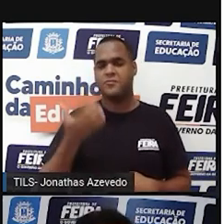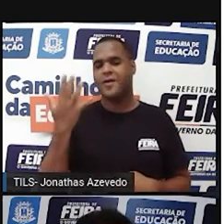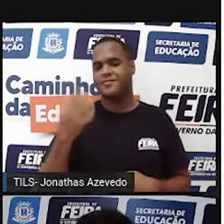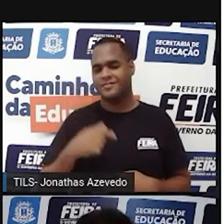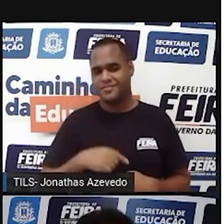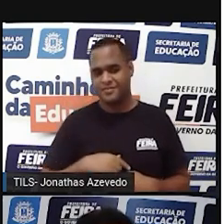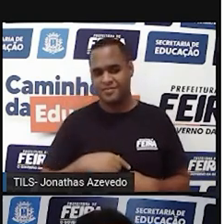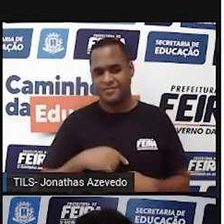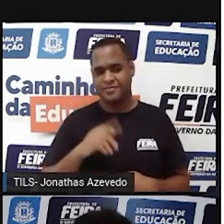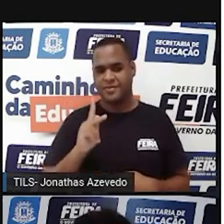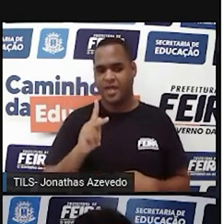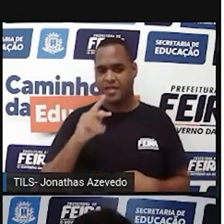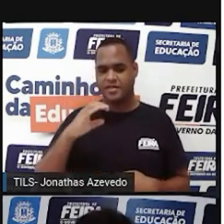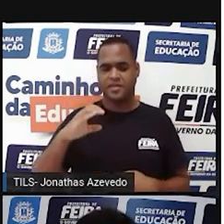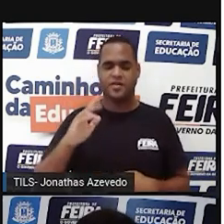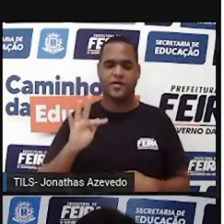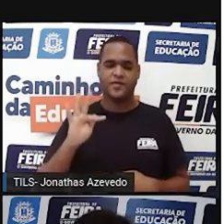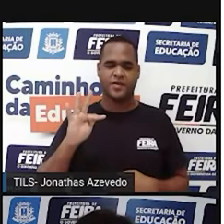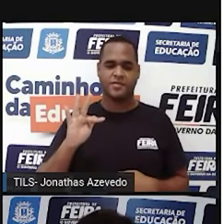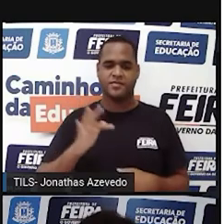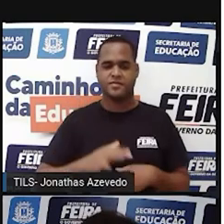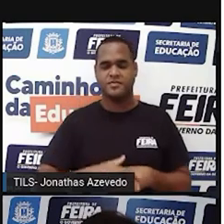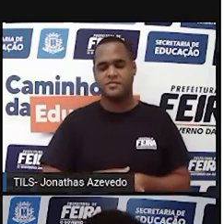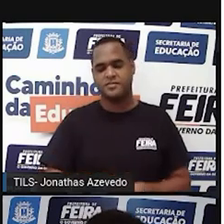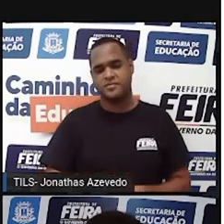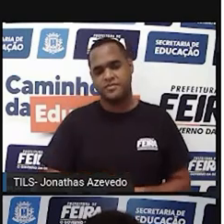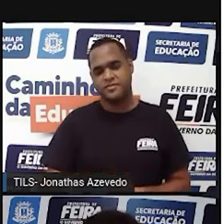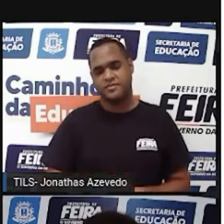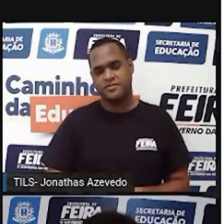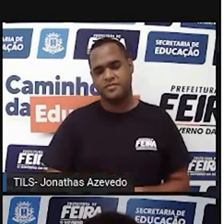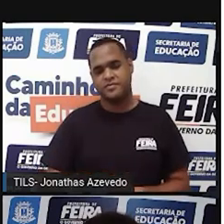para temperatura?